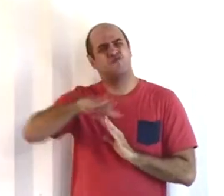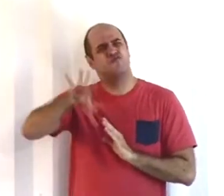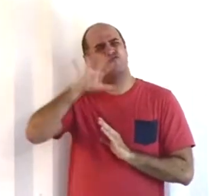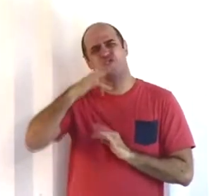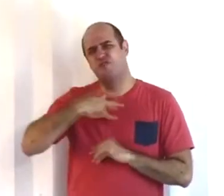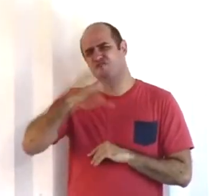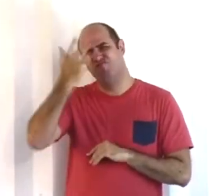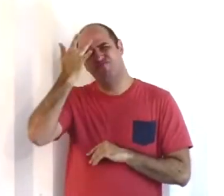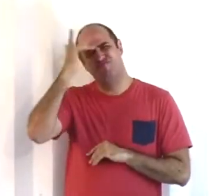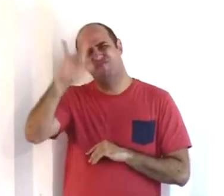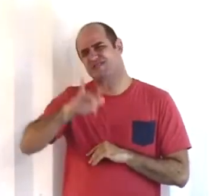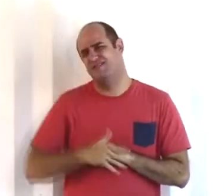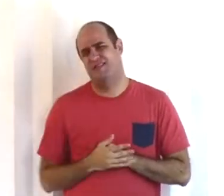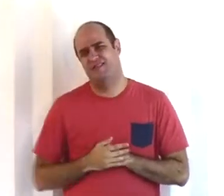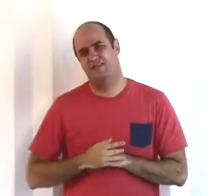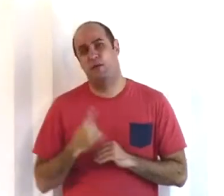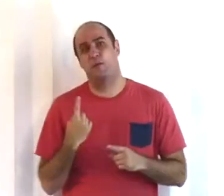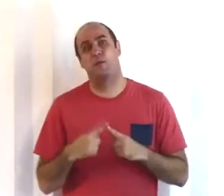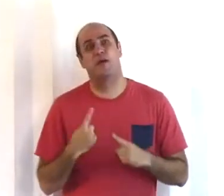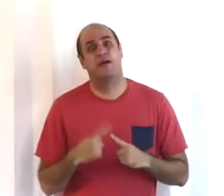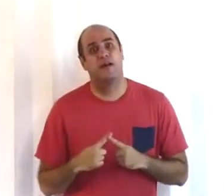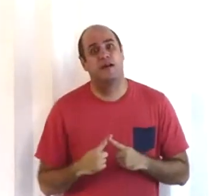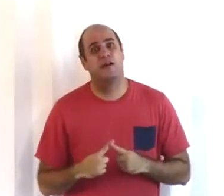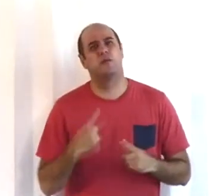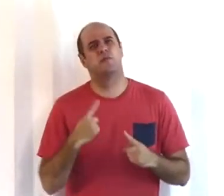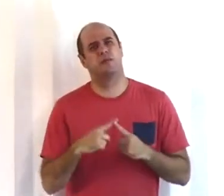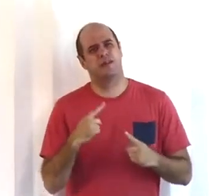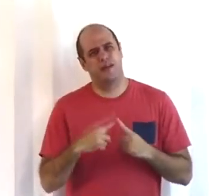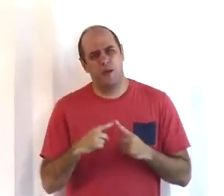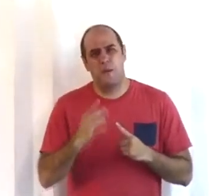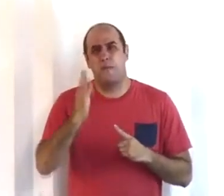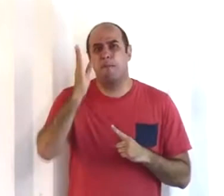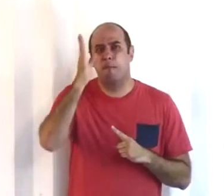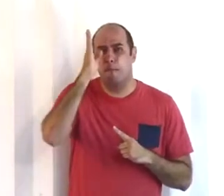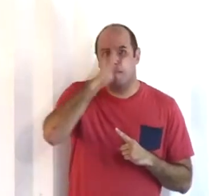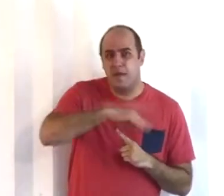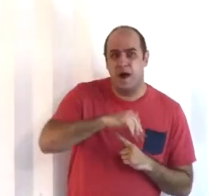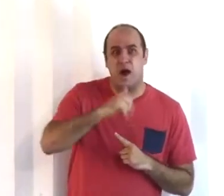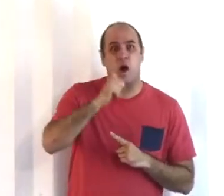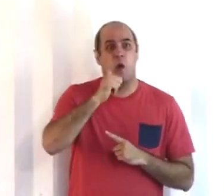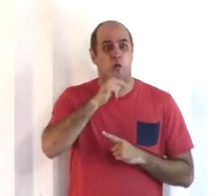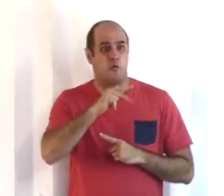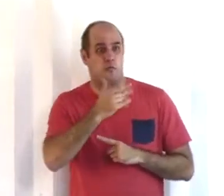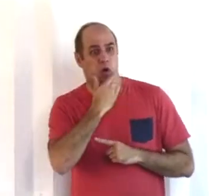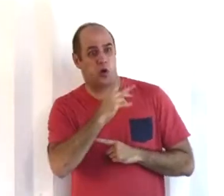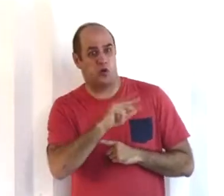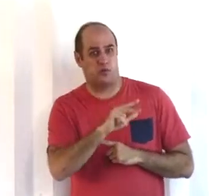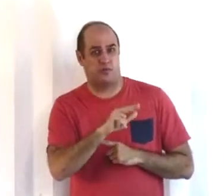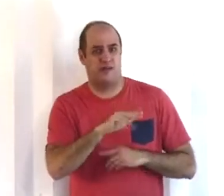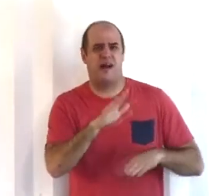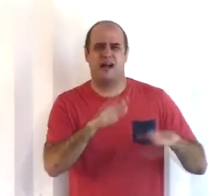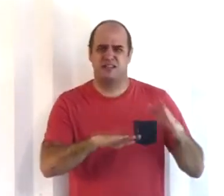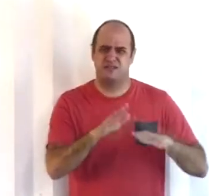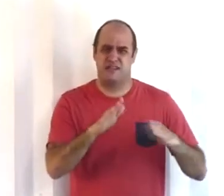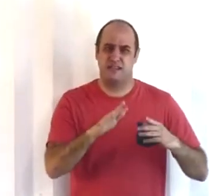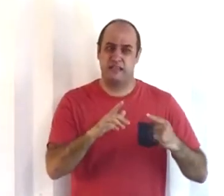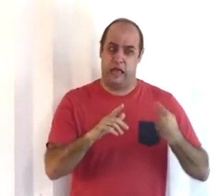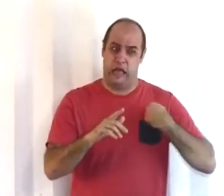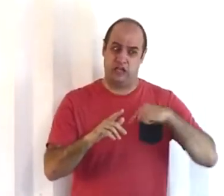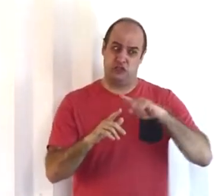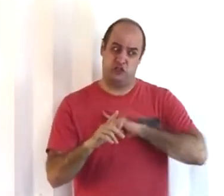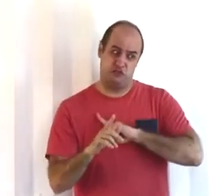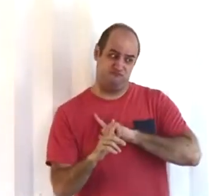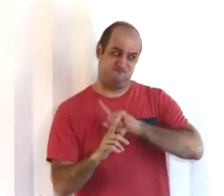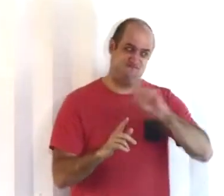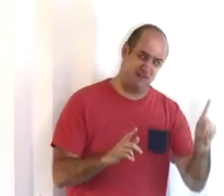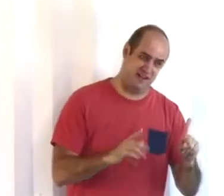não sei. Sabe por quê? Porque o mesmo mal que um irmãozinho faz para nós, em outro momento, nós fazemos para ele. E